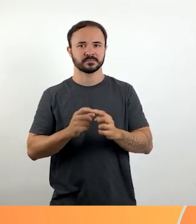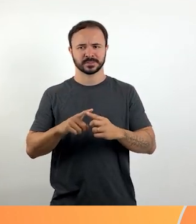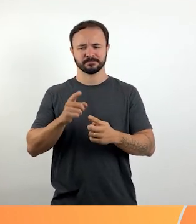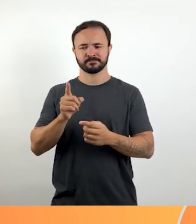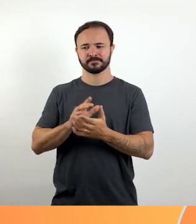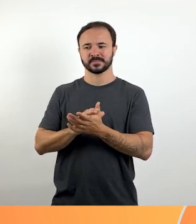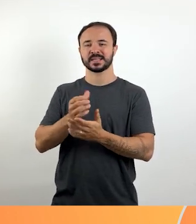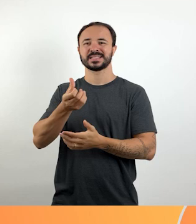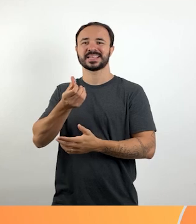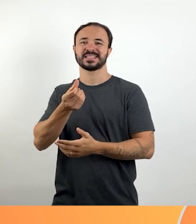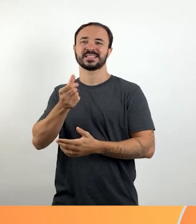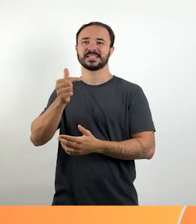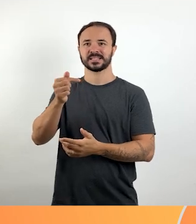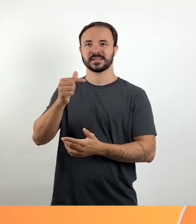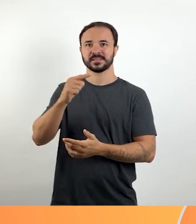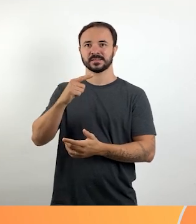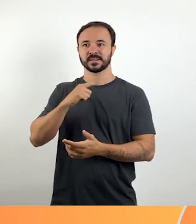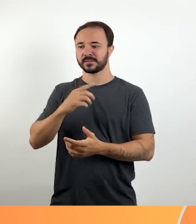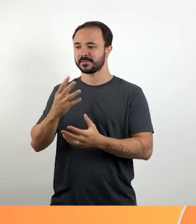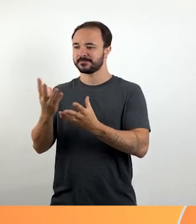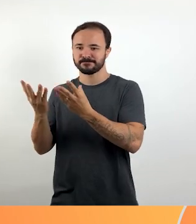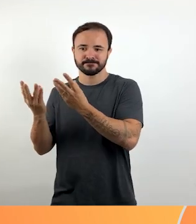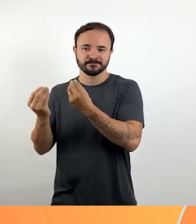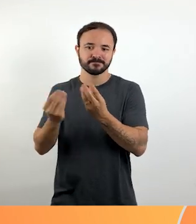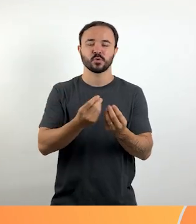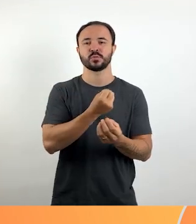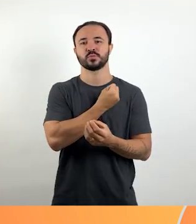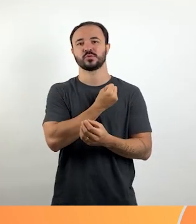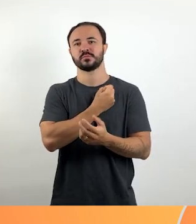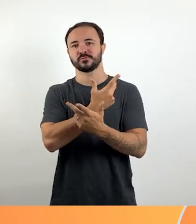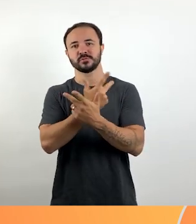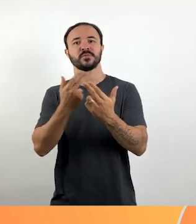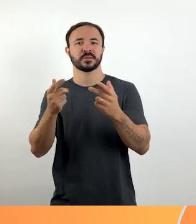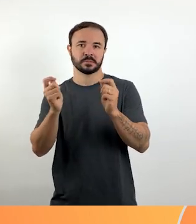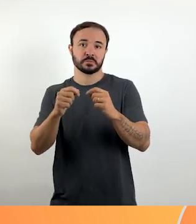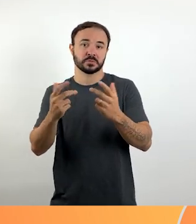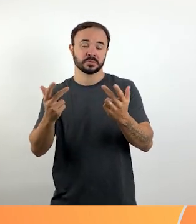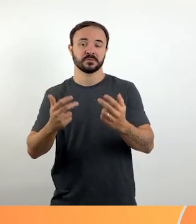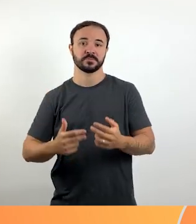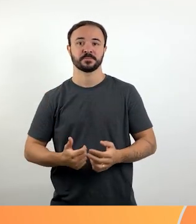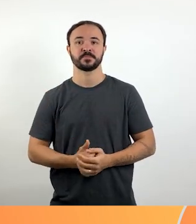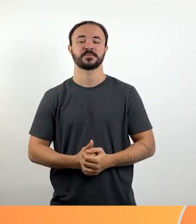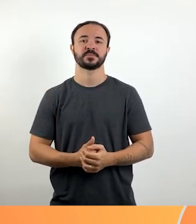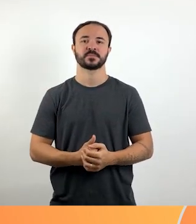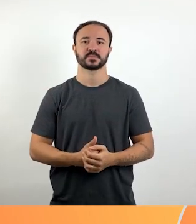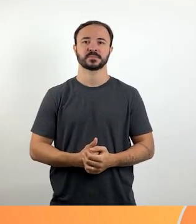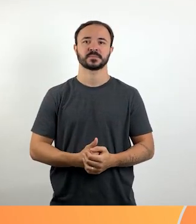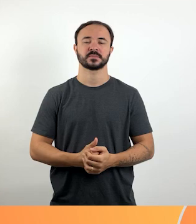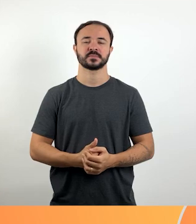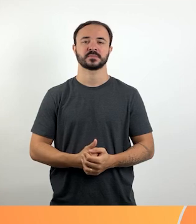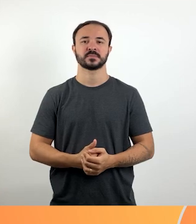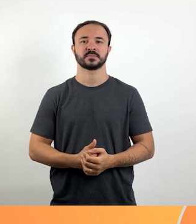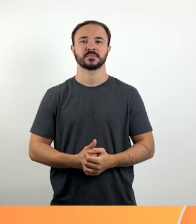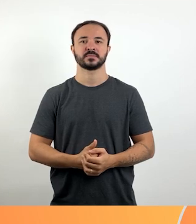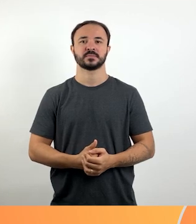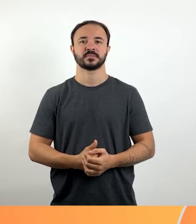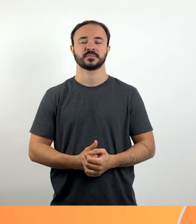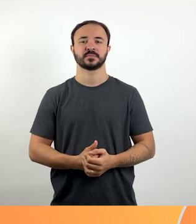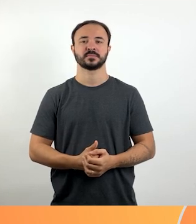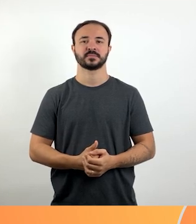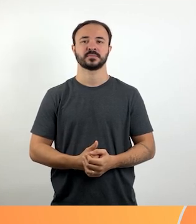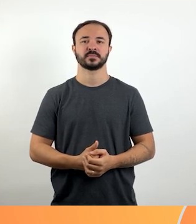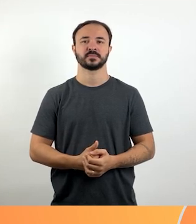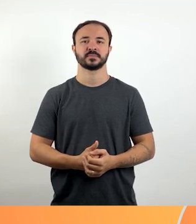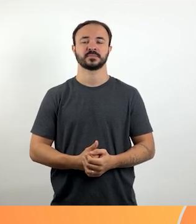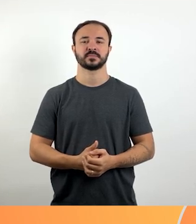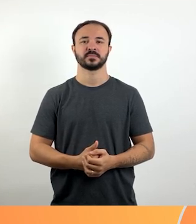várias combinações de números aqui. Se for inteiro, né, são muitos números que a gente pode combinar com esses 4, mas é uma das